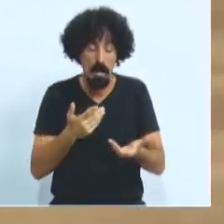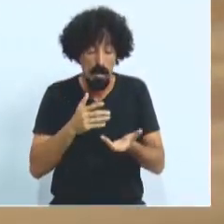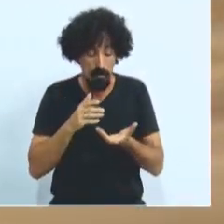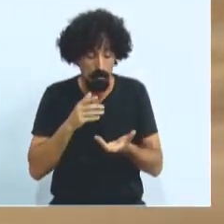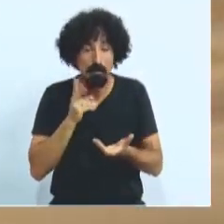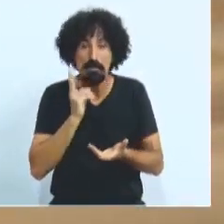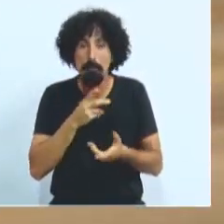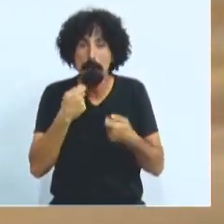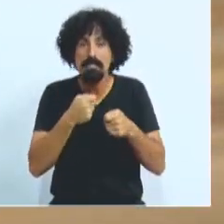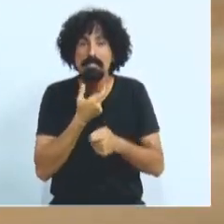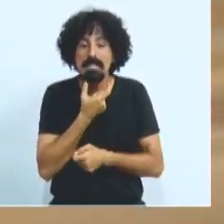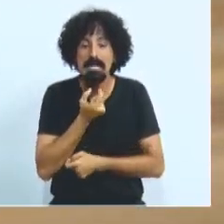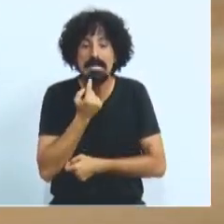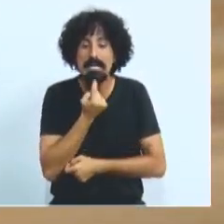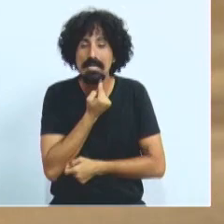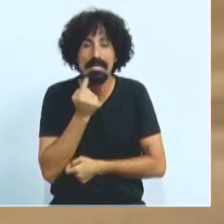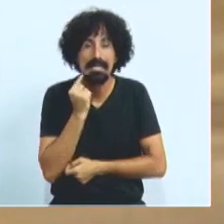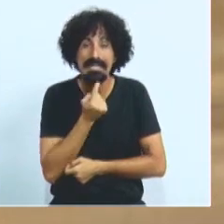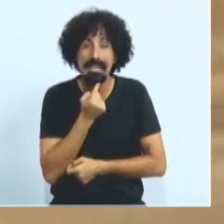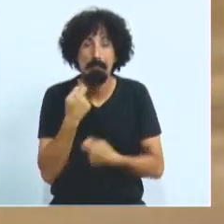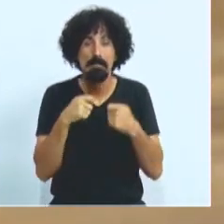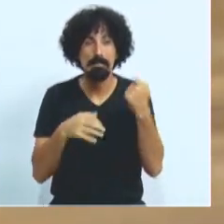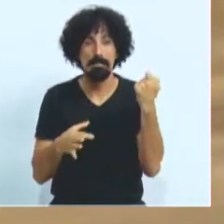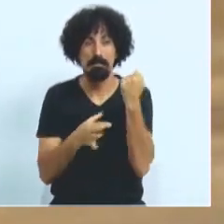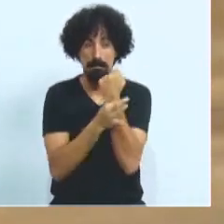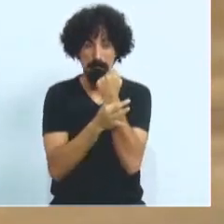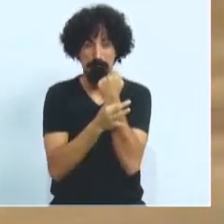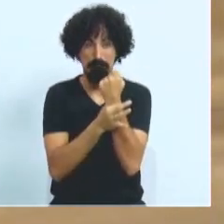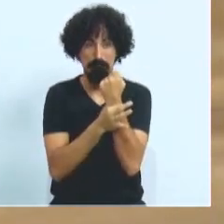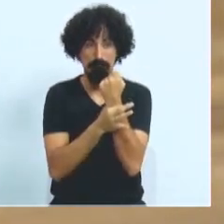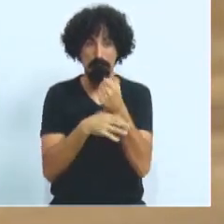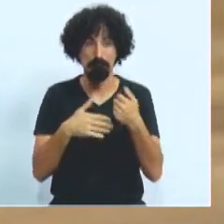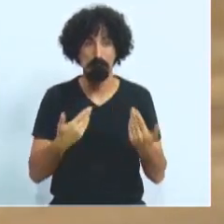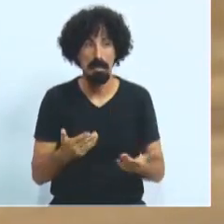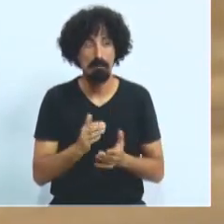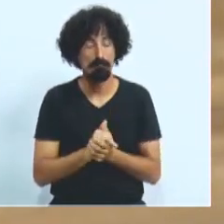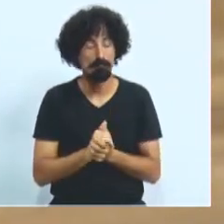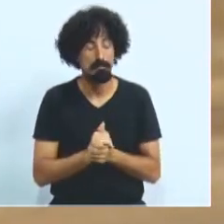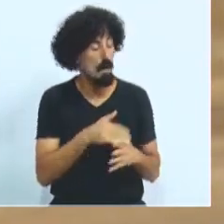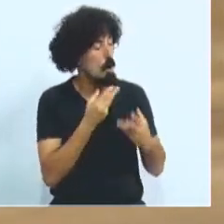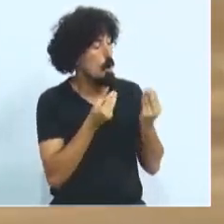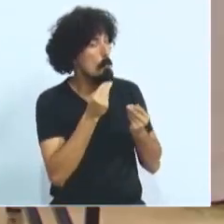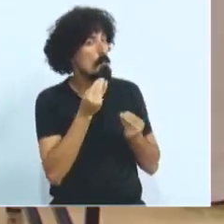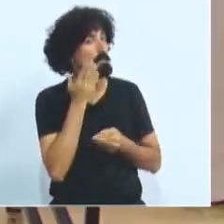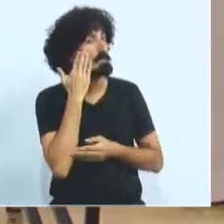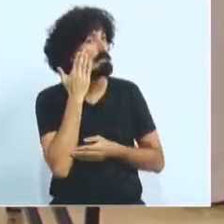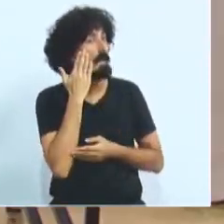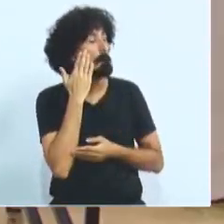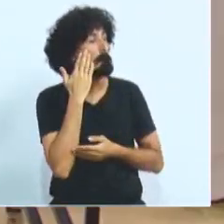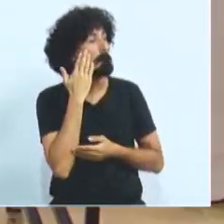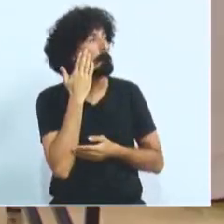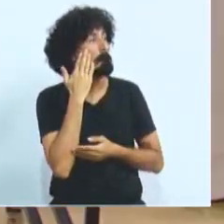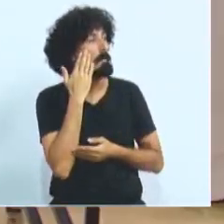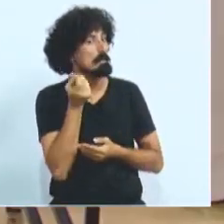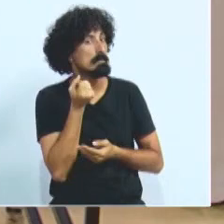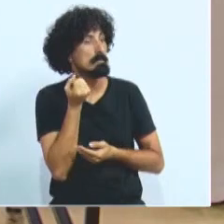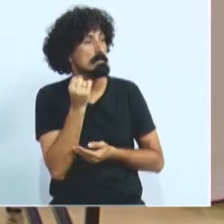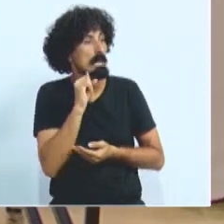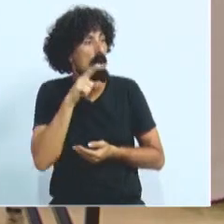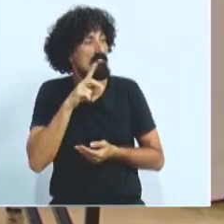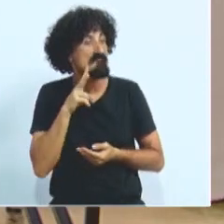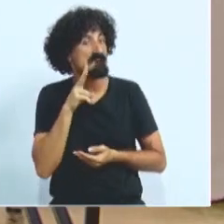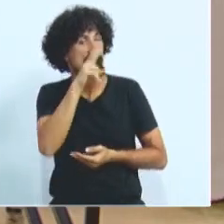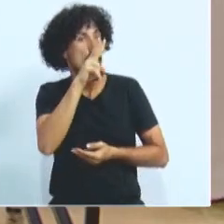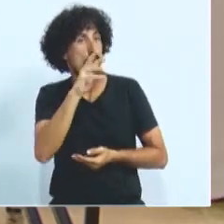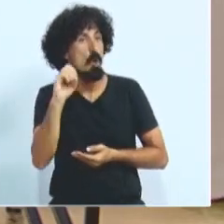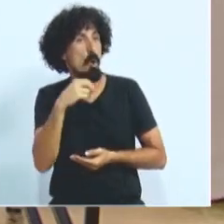e o indicador, então com o dedo médio e o indicador. Como que eu vou saber, precisa a força dessa batidinha?